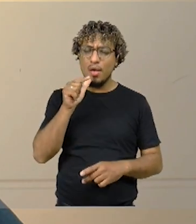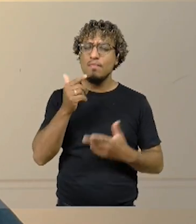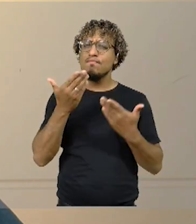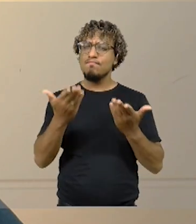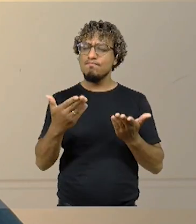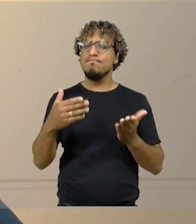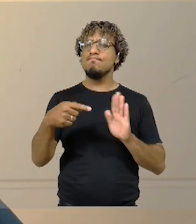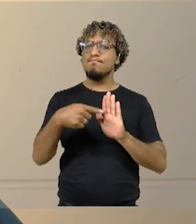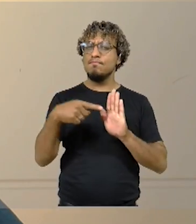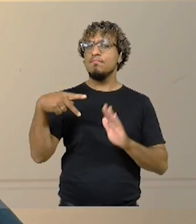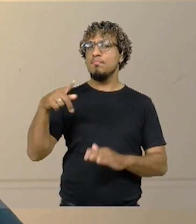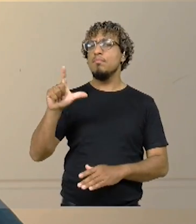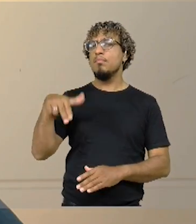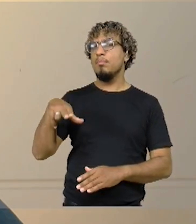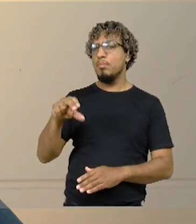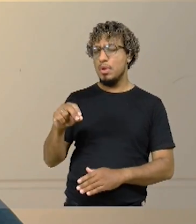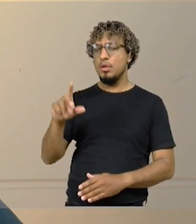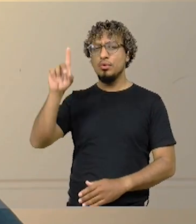os desafios